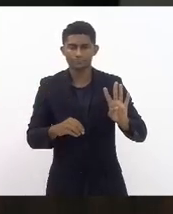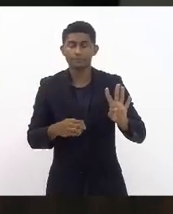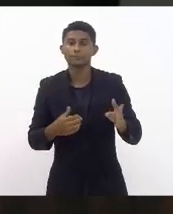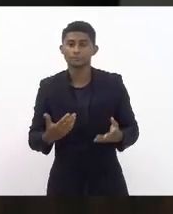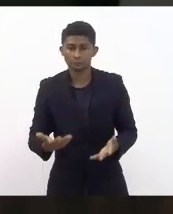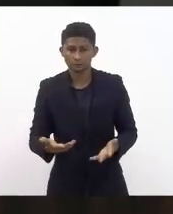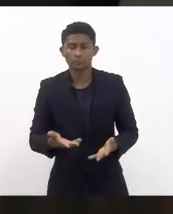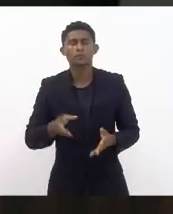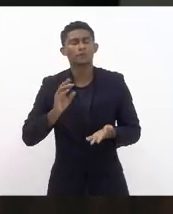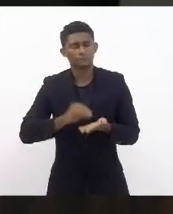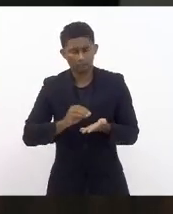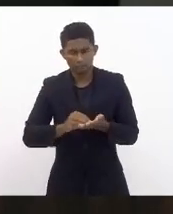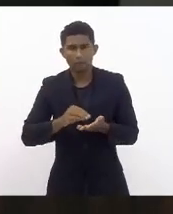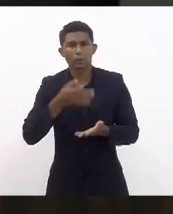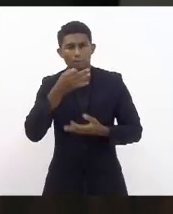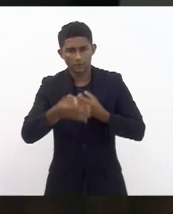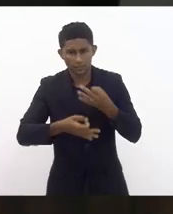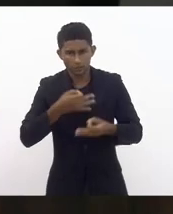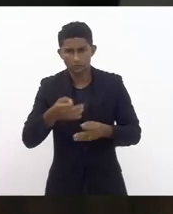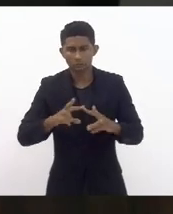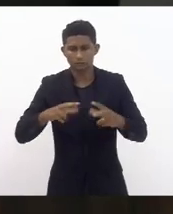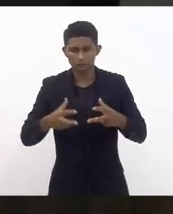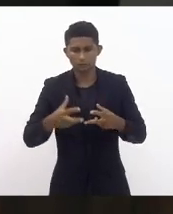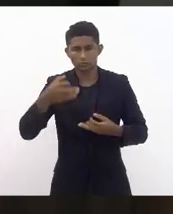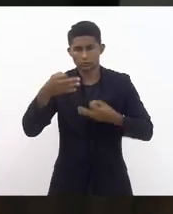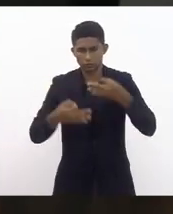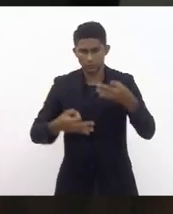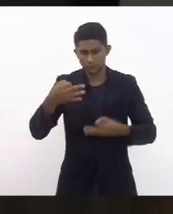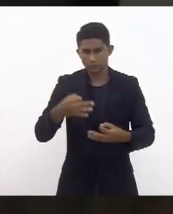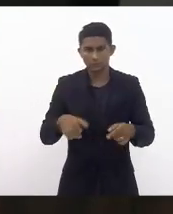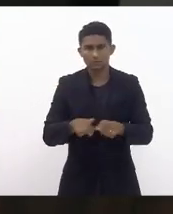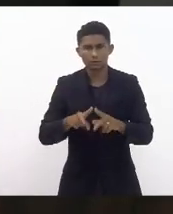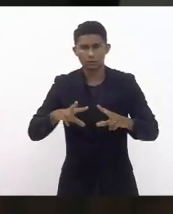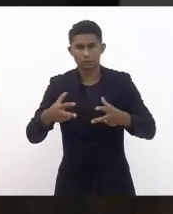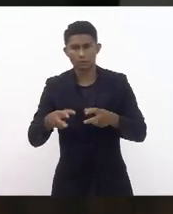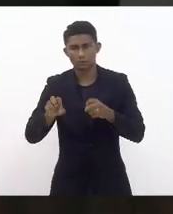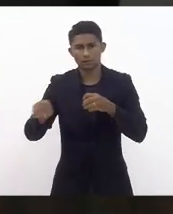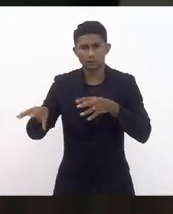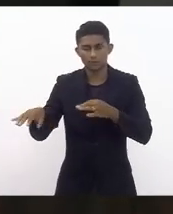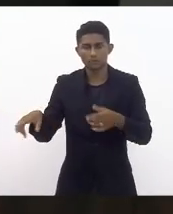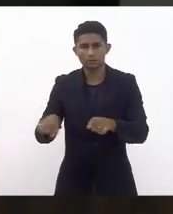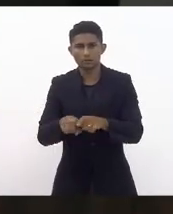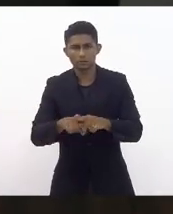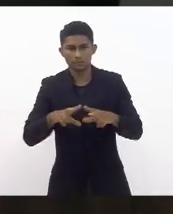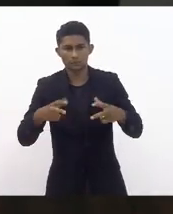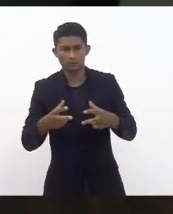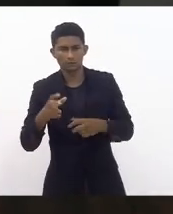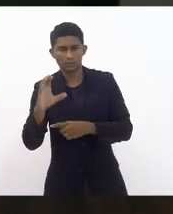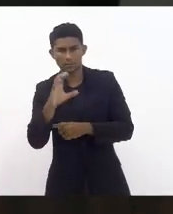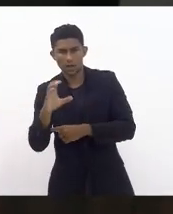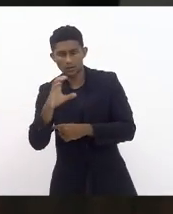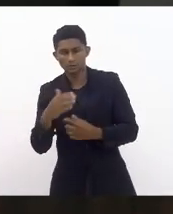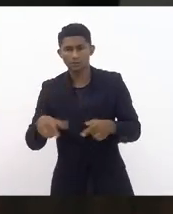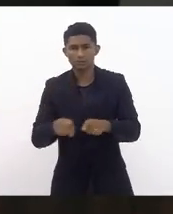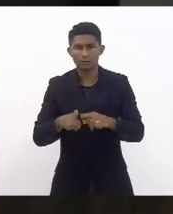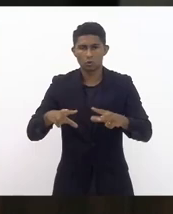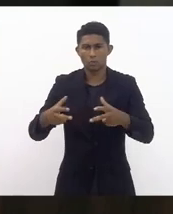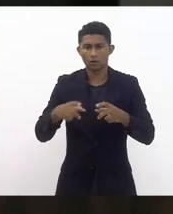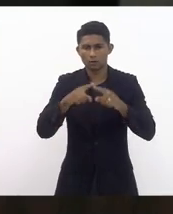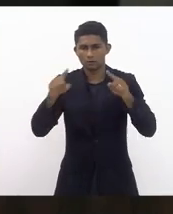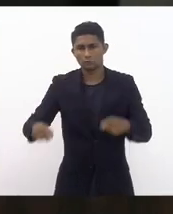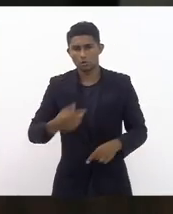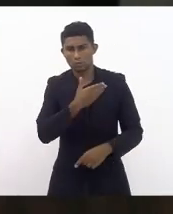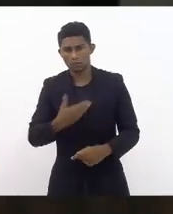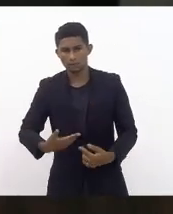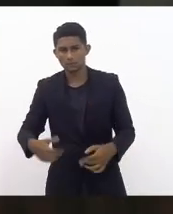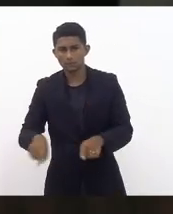de pareceres das comissões de Constituição e Justiça, de Educação, de Ciência e Tecnologia, de Servidores Públicos, de Cultura, de